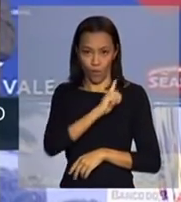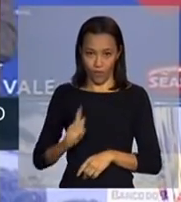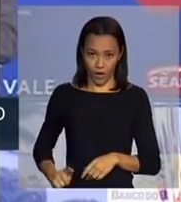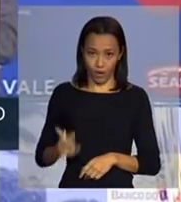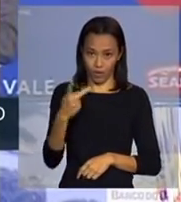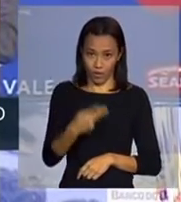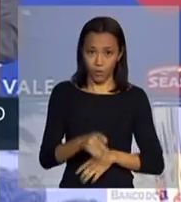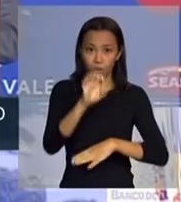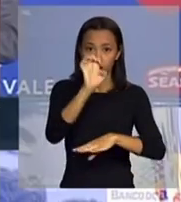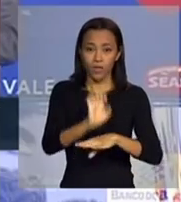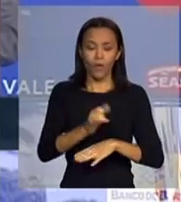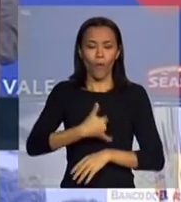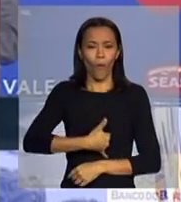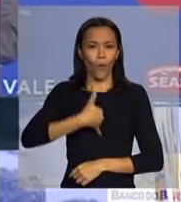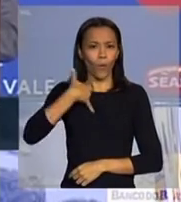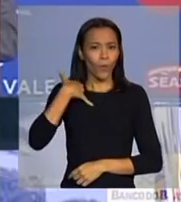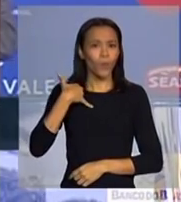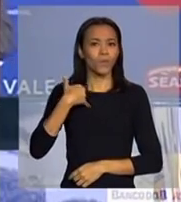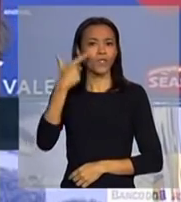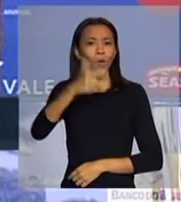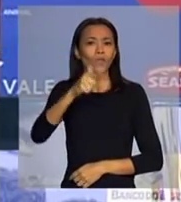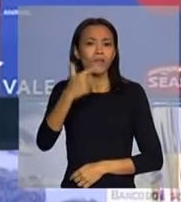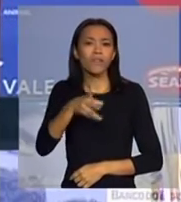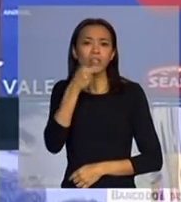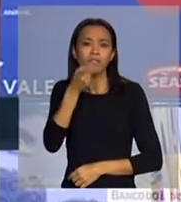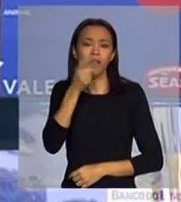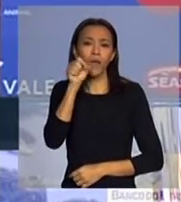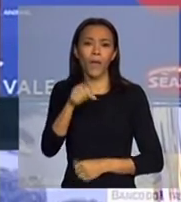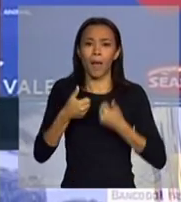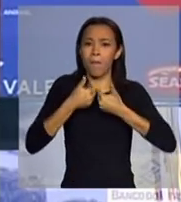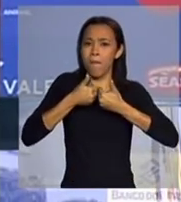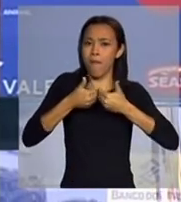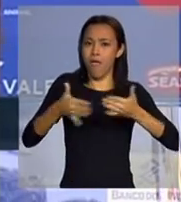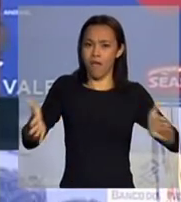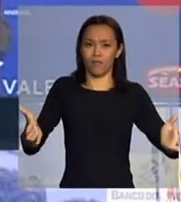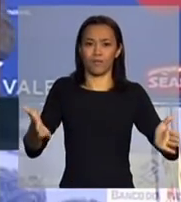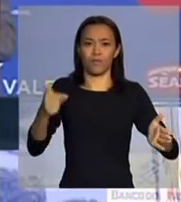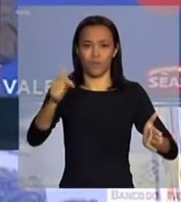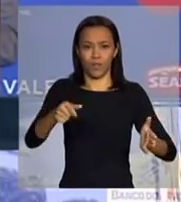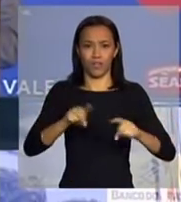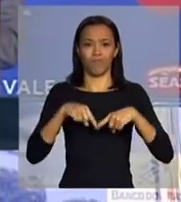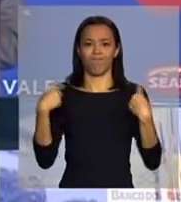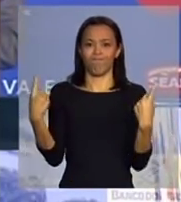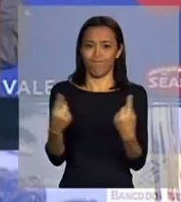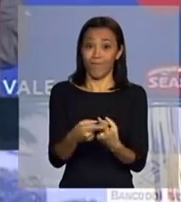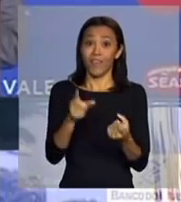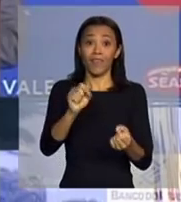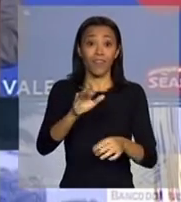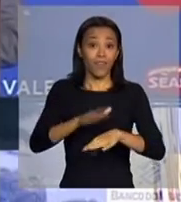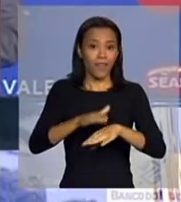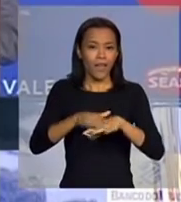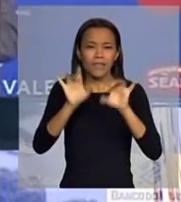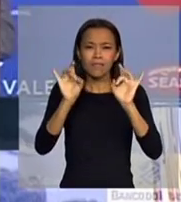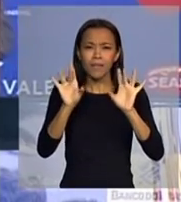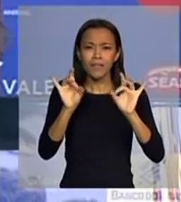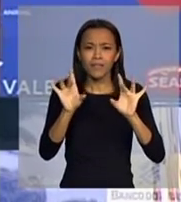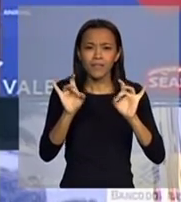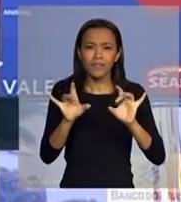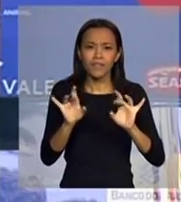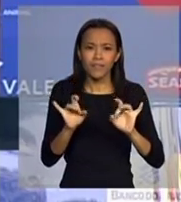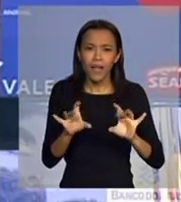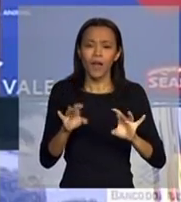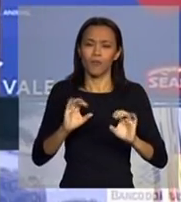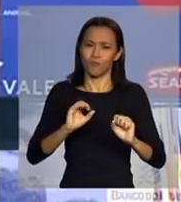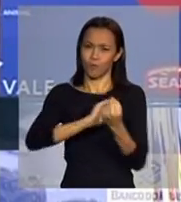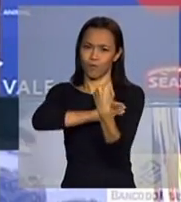muito orgulhoso de testemunhar mais uma vez a abertura dessa exposição, que representa essa união especial das forças